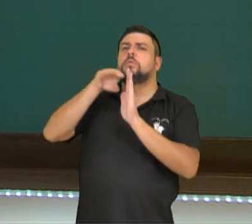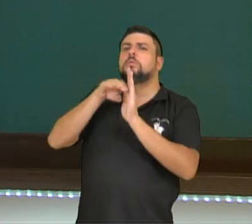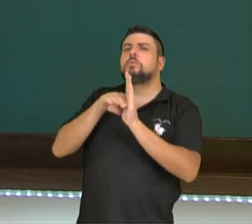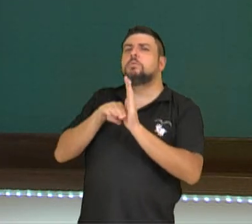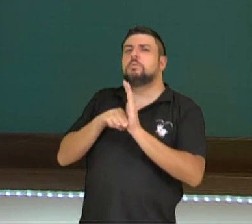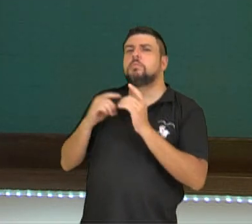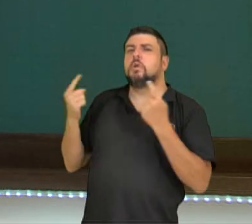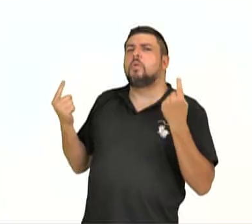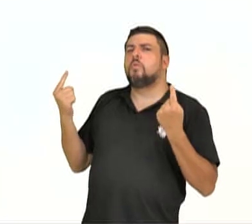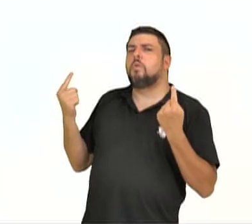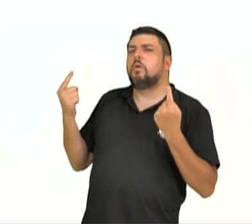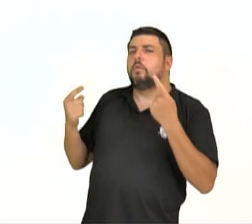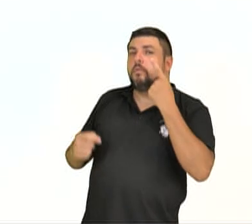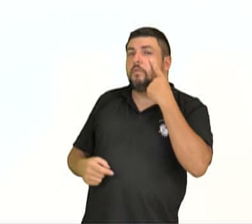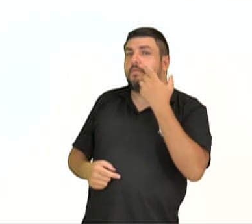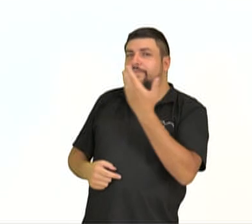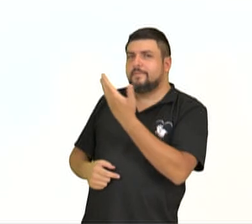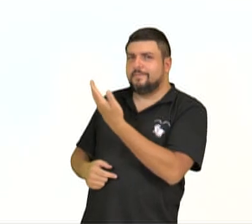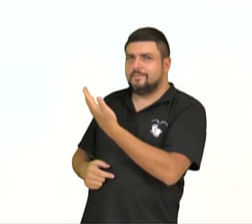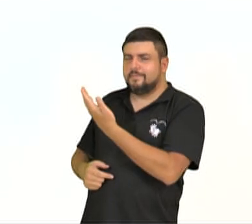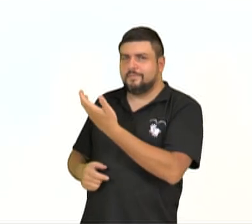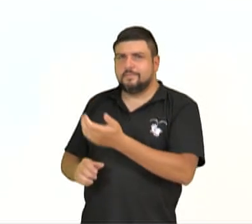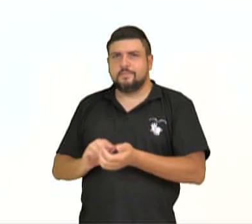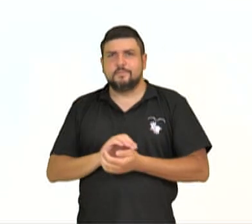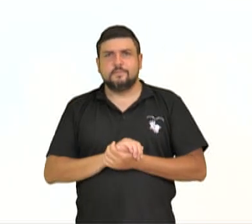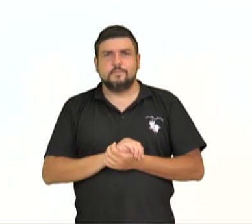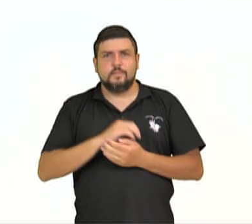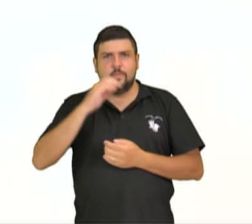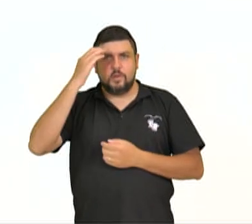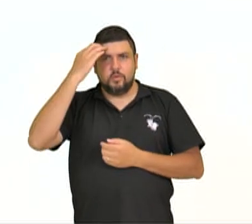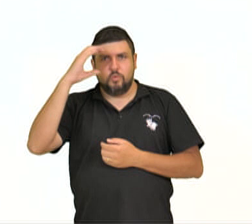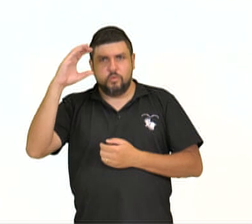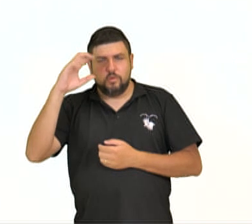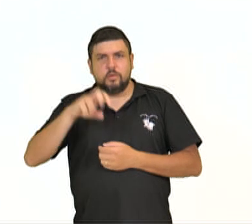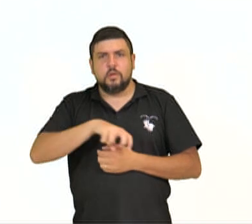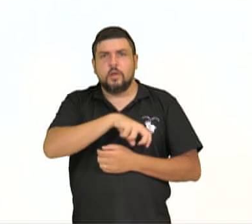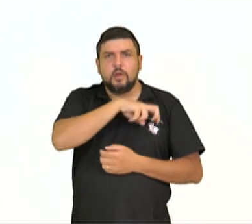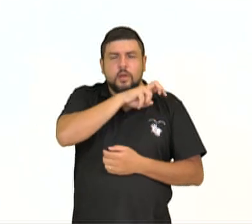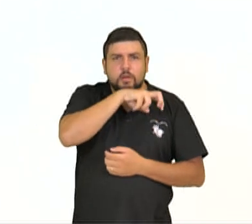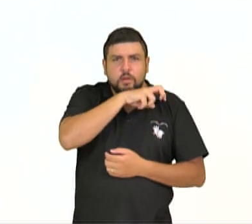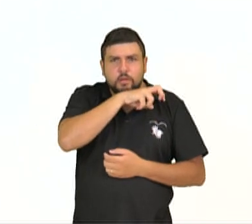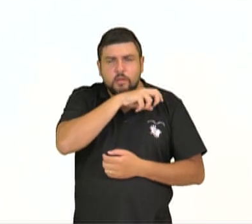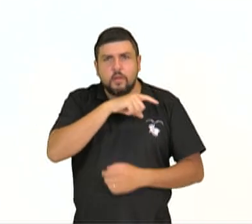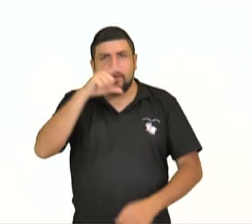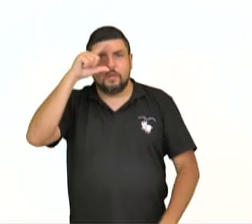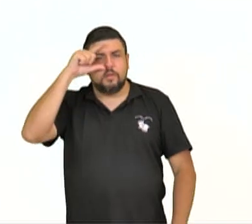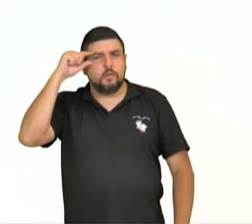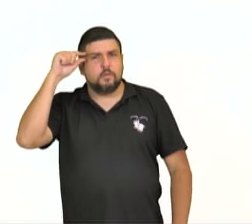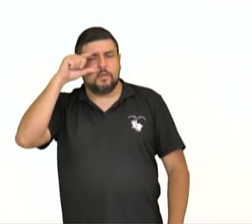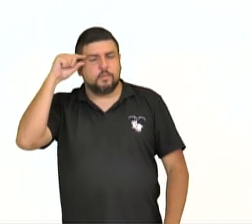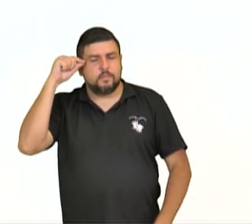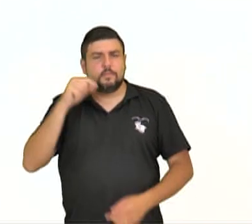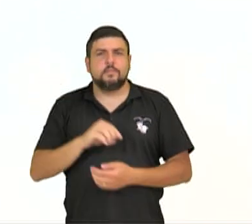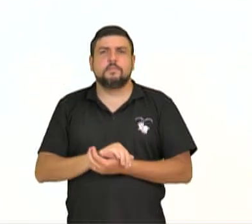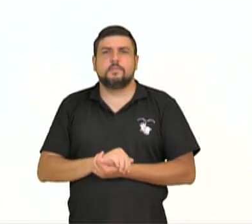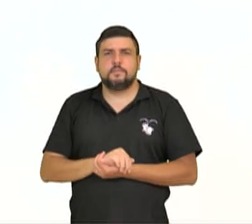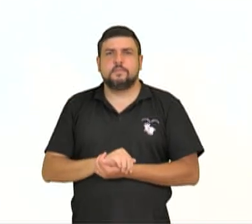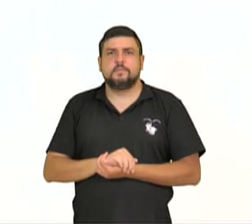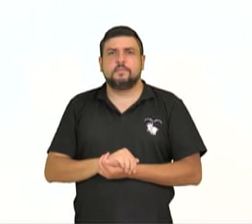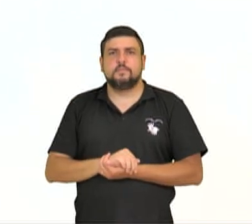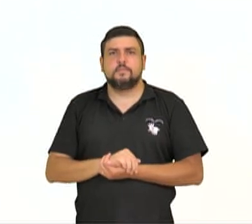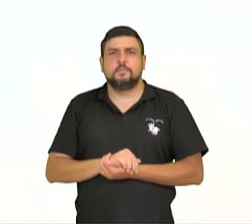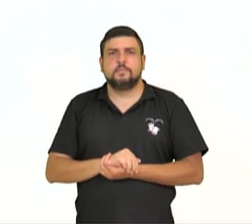Então, resposta certa lá, Curitiba, Cascavel e Guarapuava pertencem à